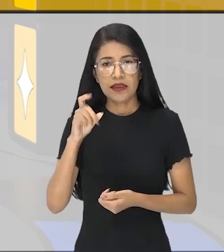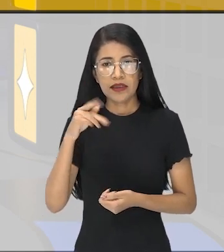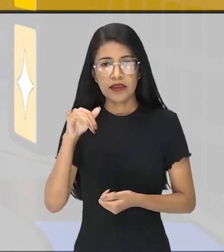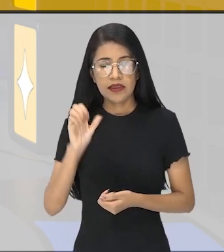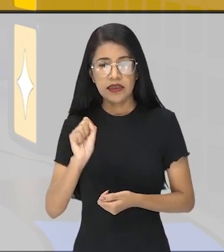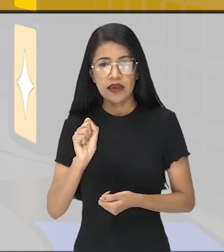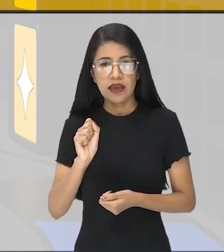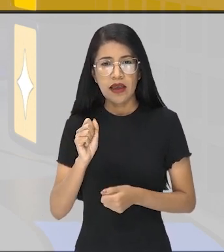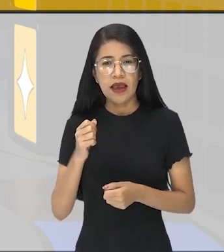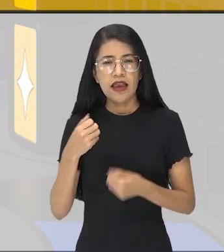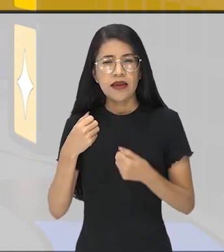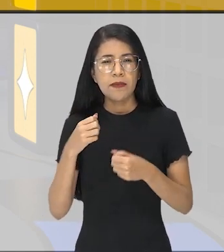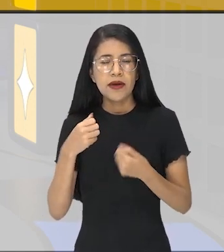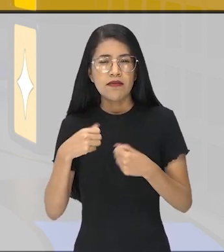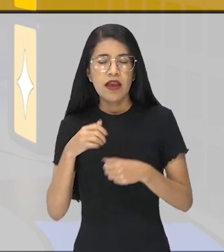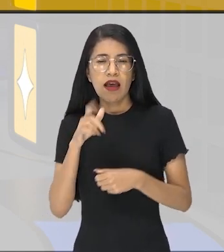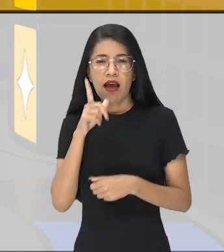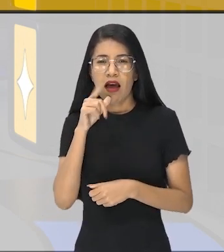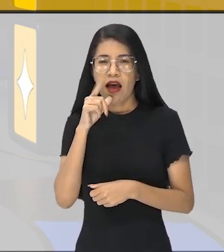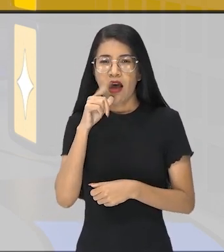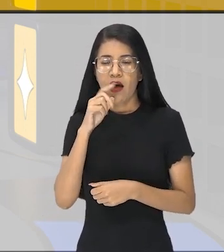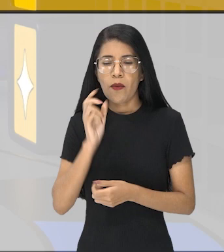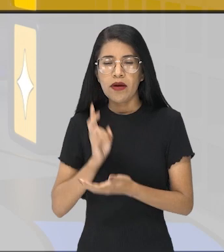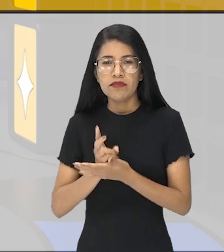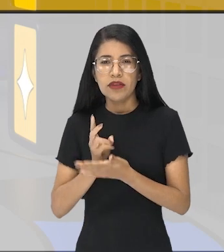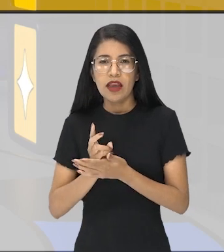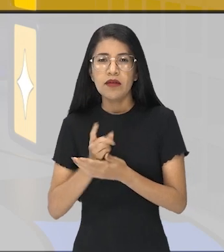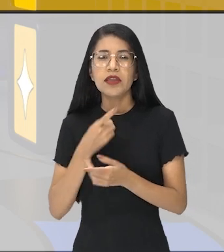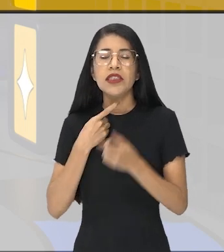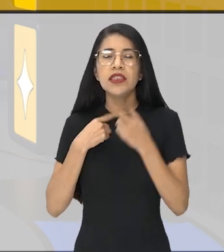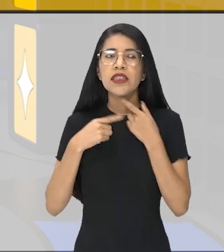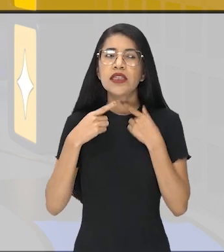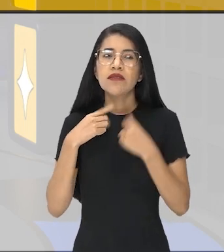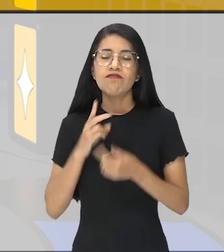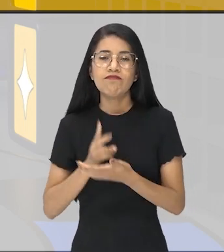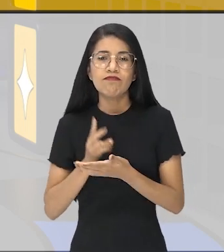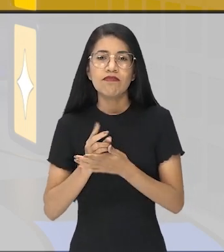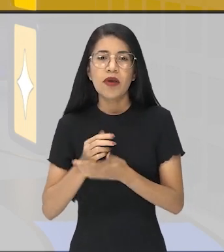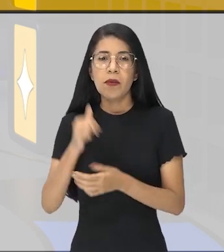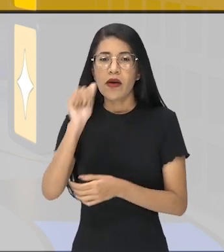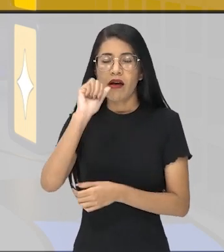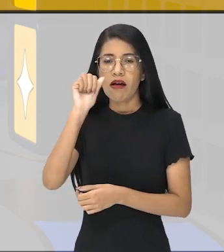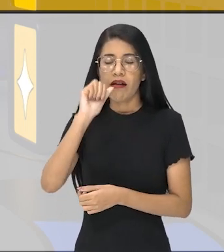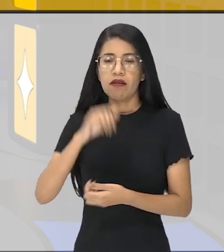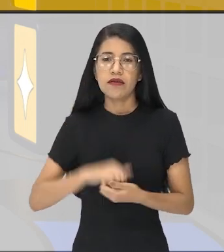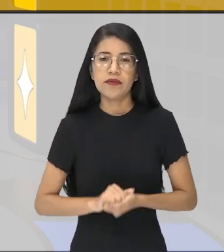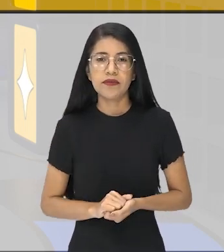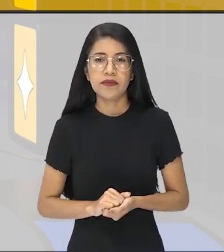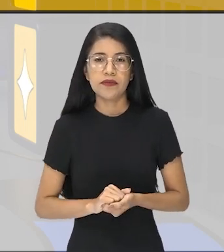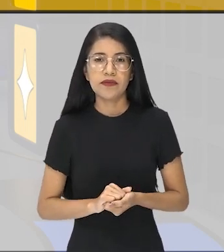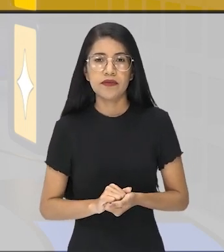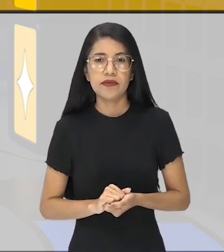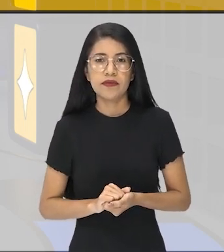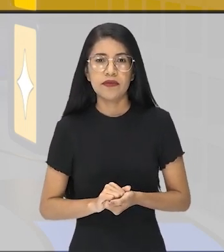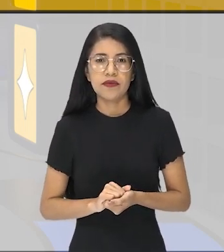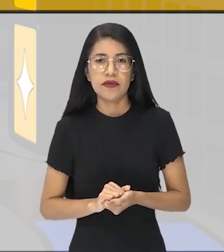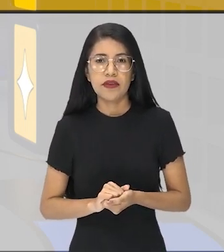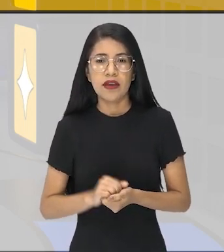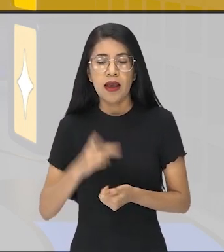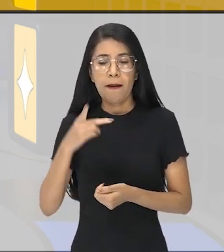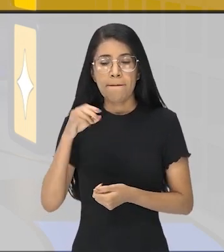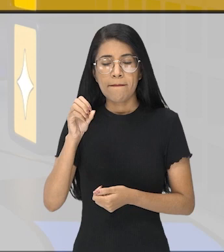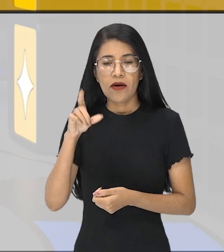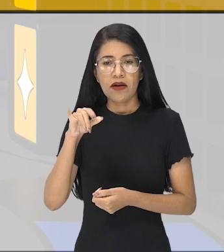muita frequência, sente sede constante. A poliúria, que é a diurese frequente, ou